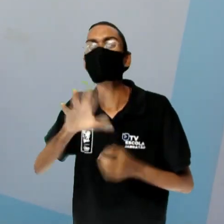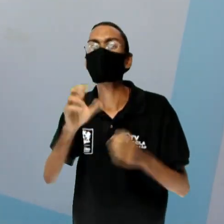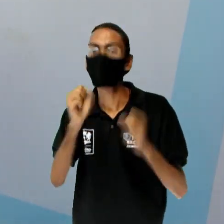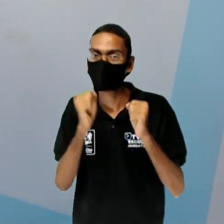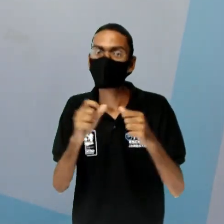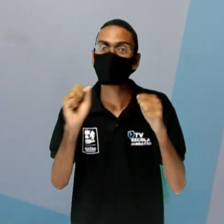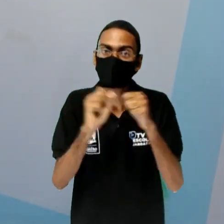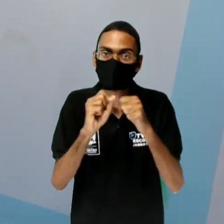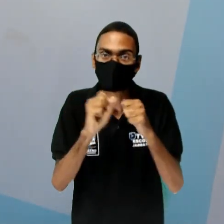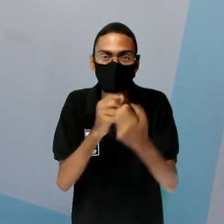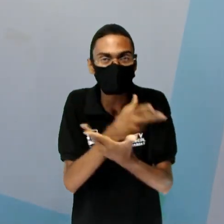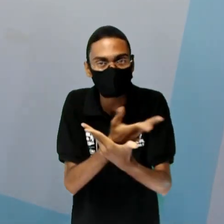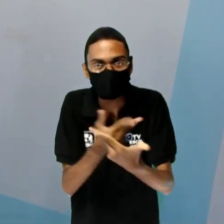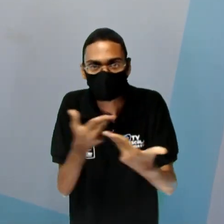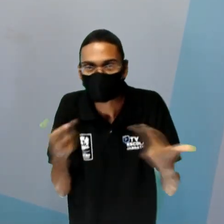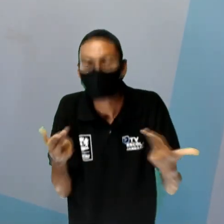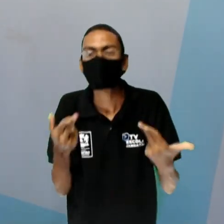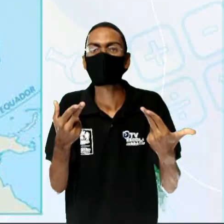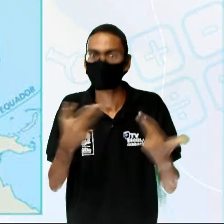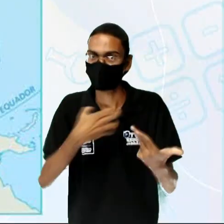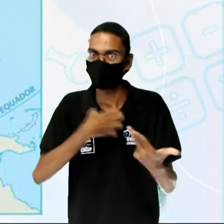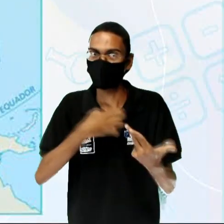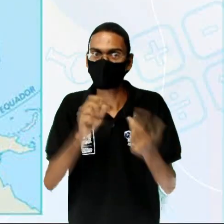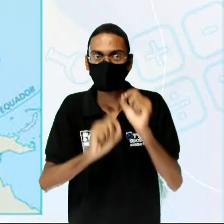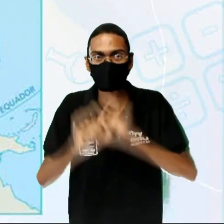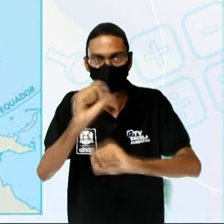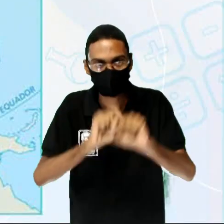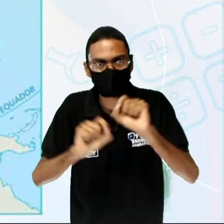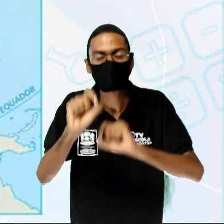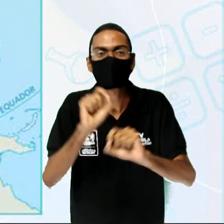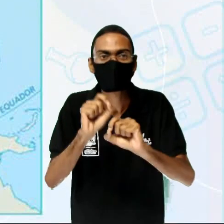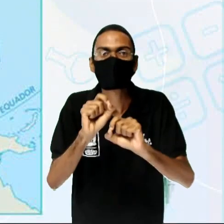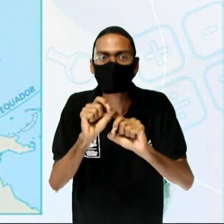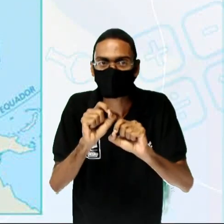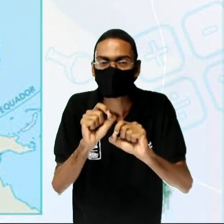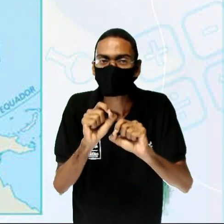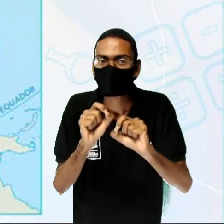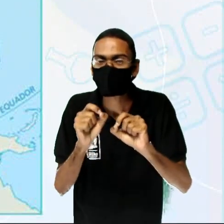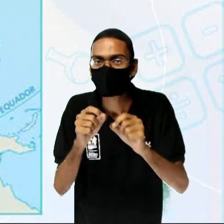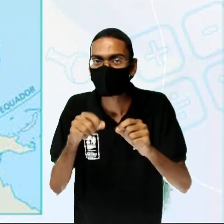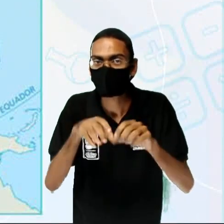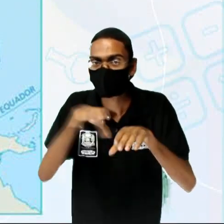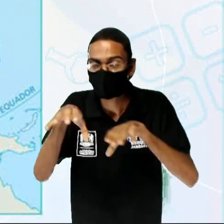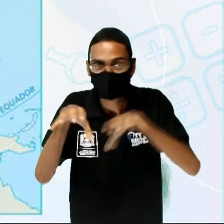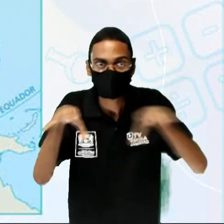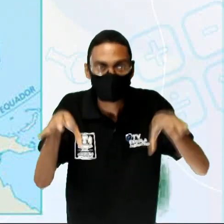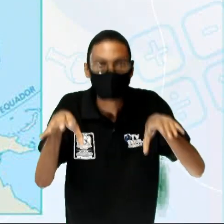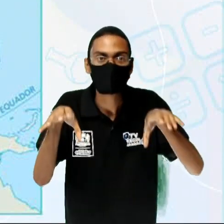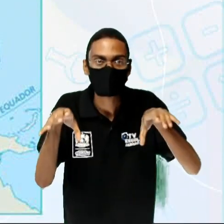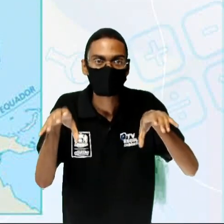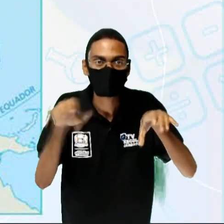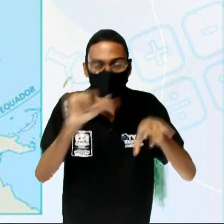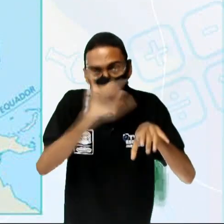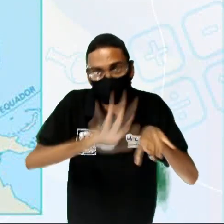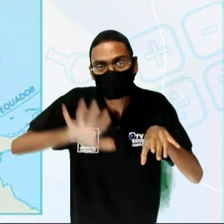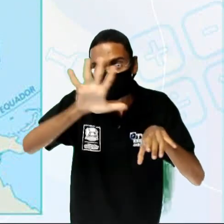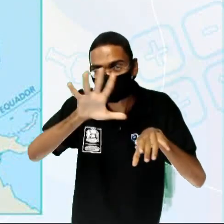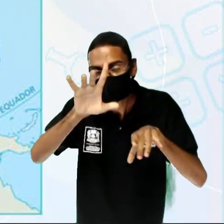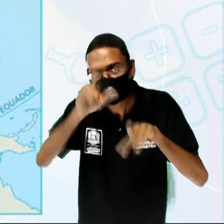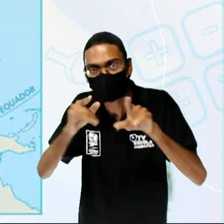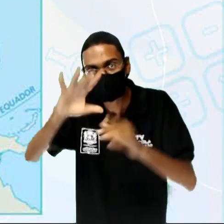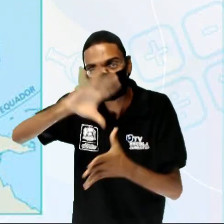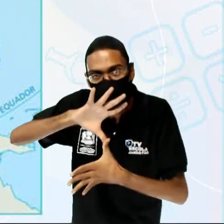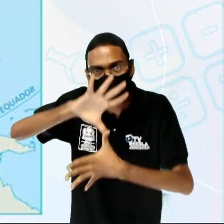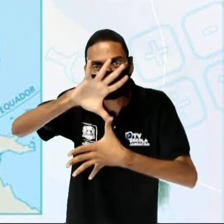formas. Uma delas, a gente observa aqui, é essa divisão em posicionamento, né, que a gente chama